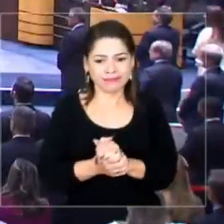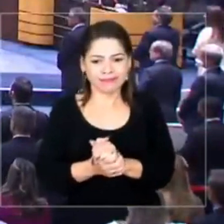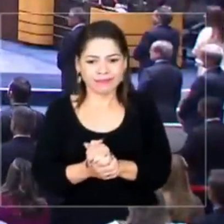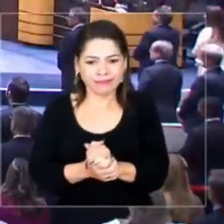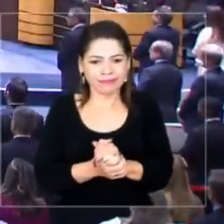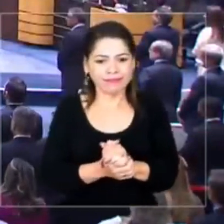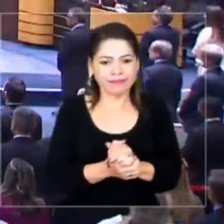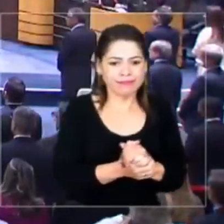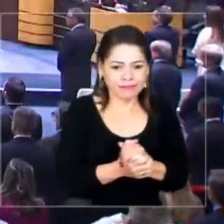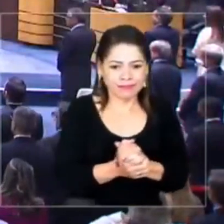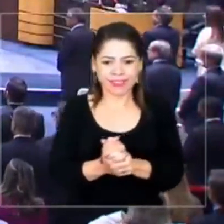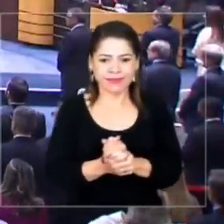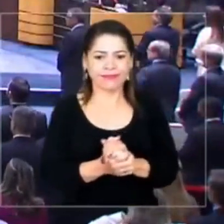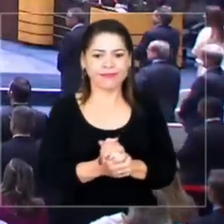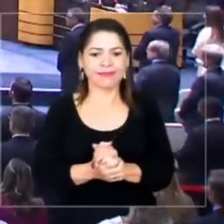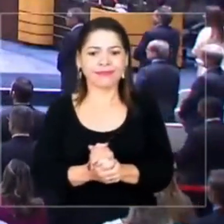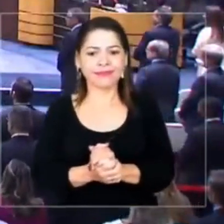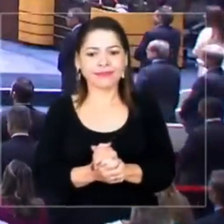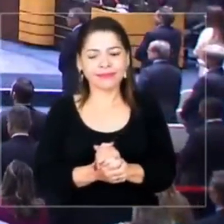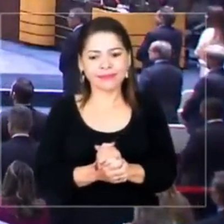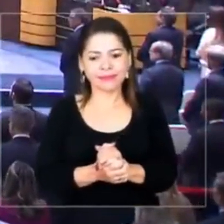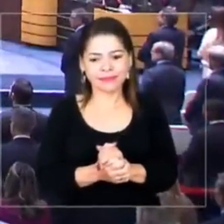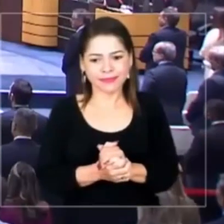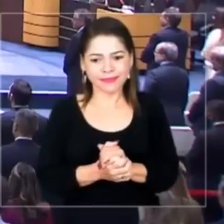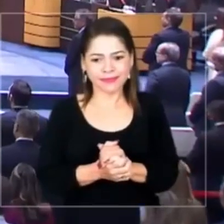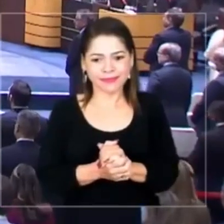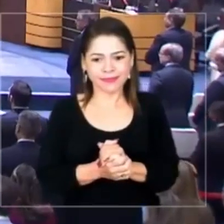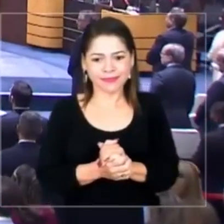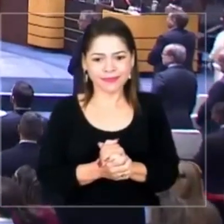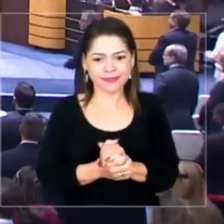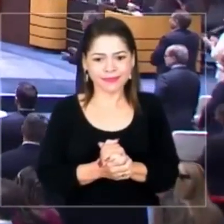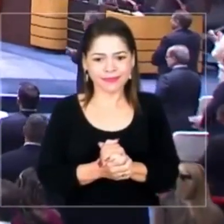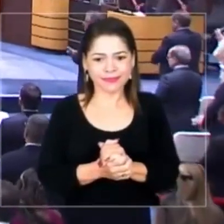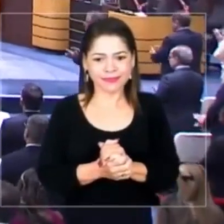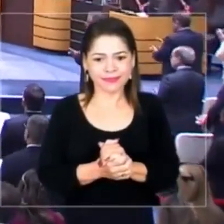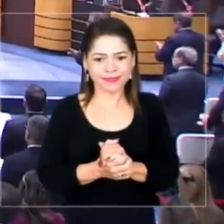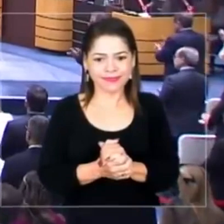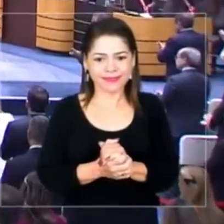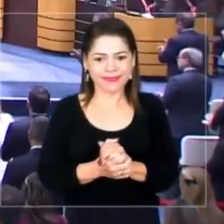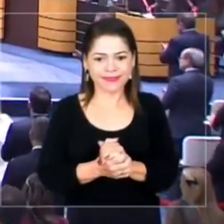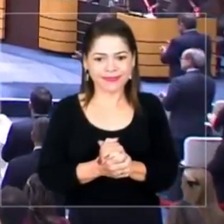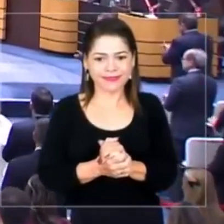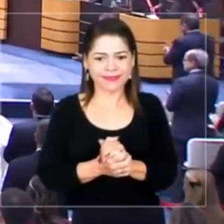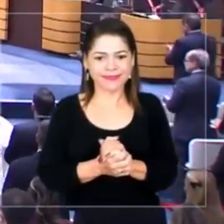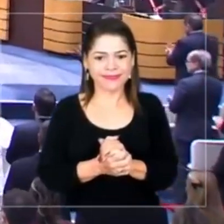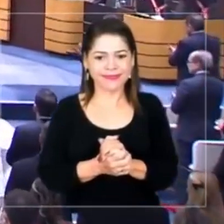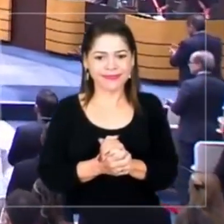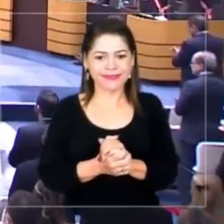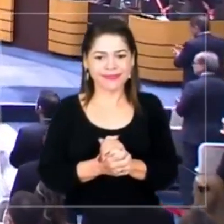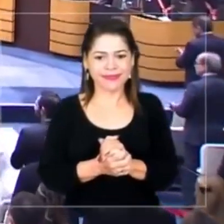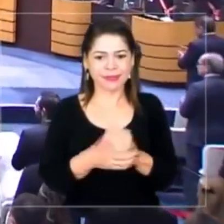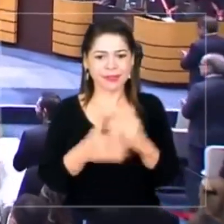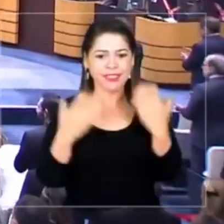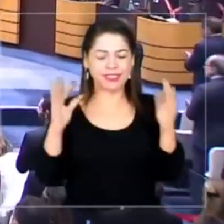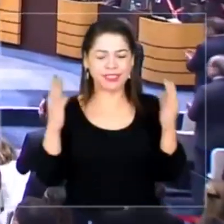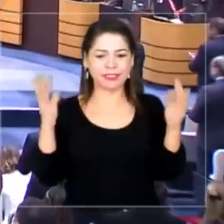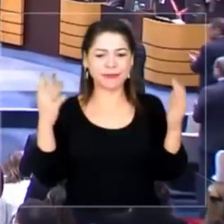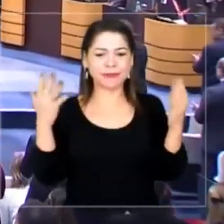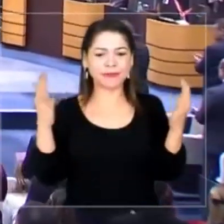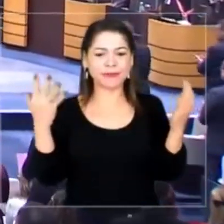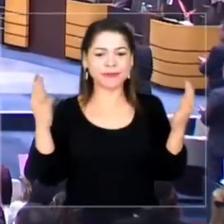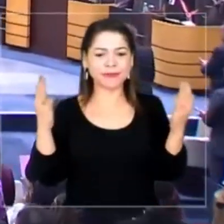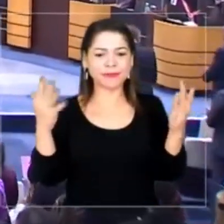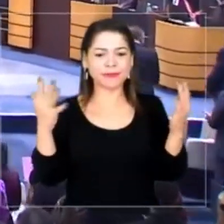do Trabalho em Brasília estava lotado de familiares que vieram da capital teresina, amigos do meio